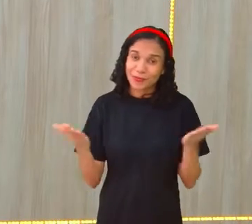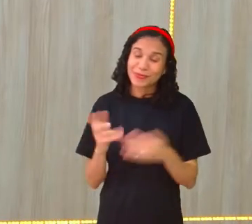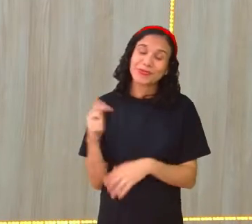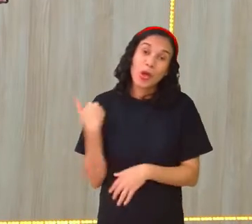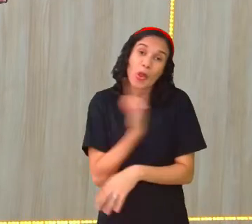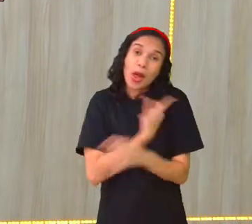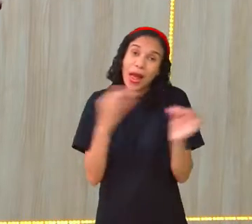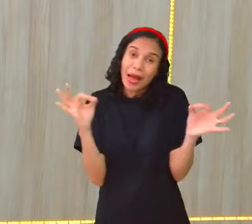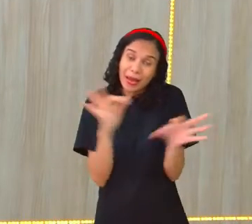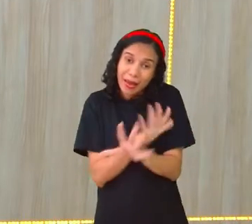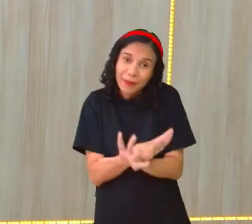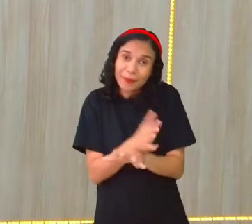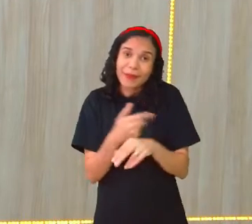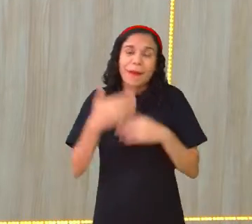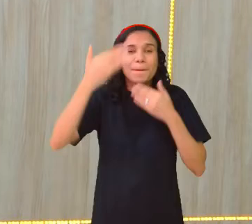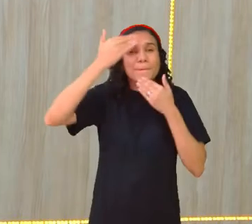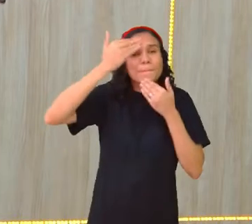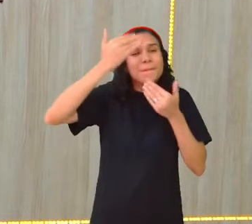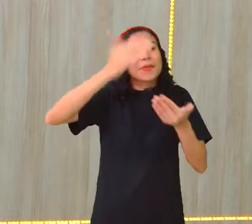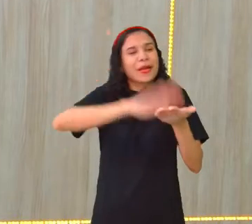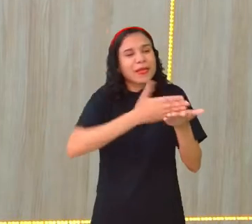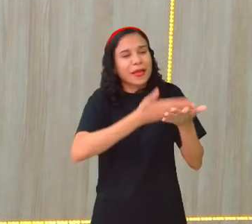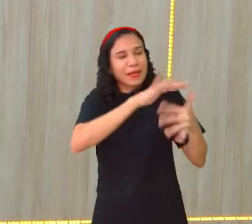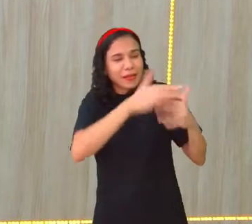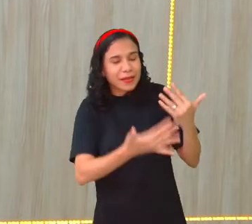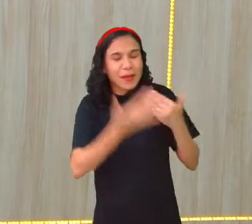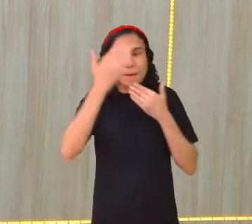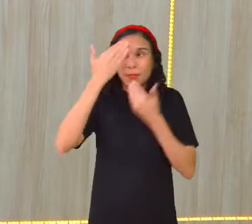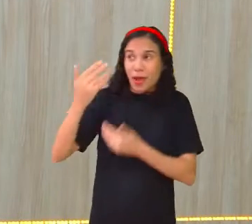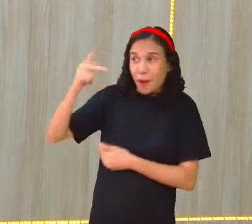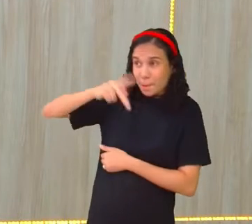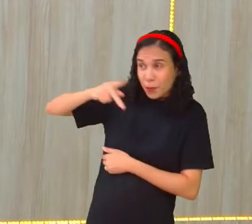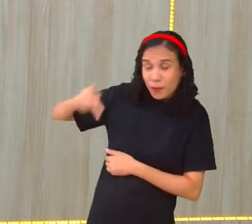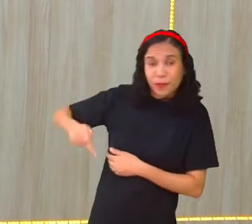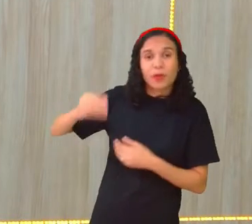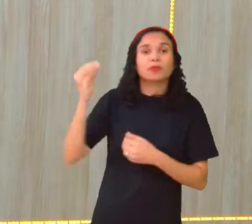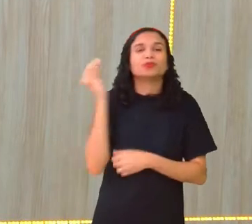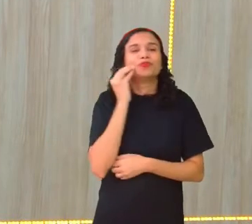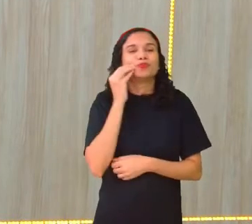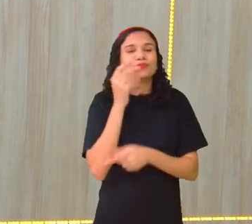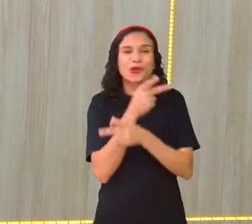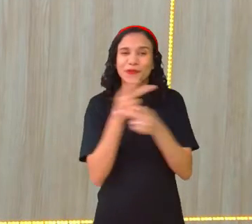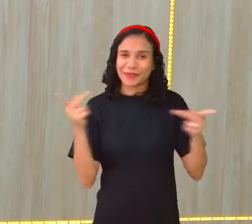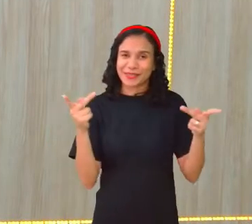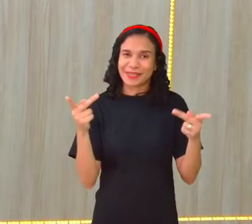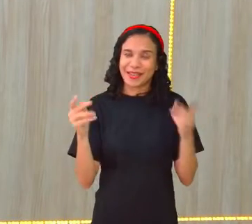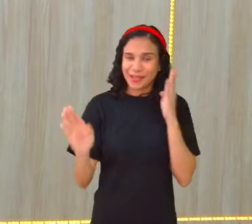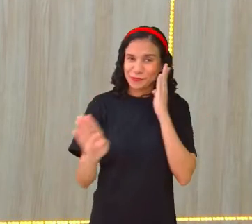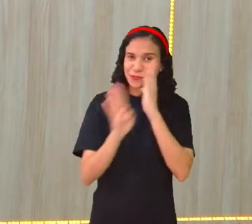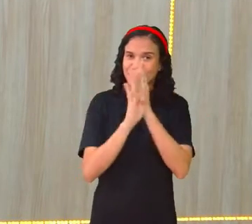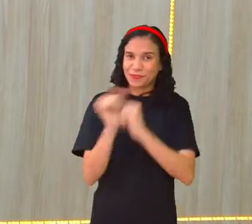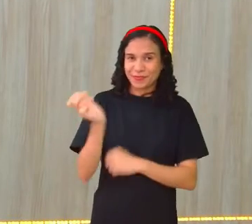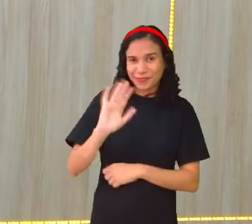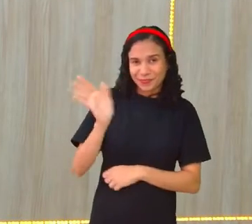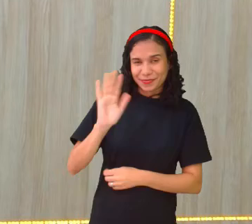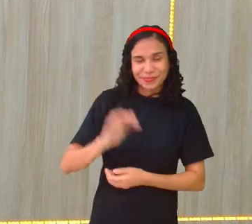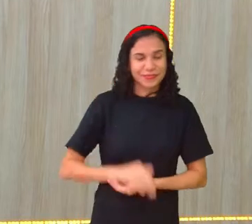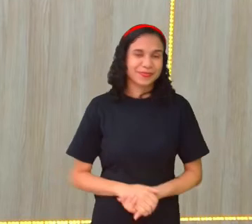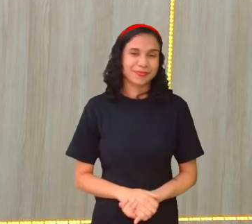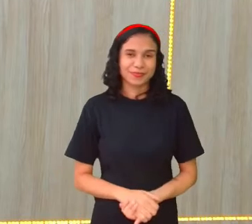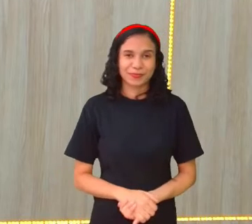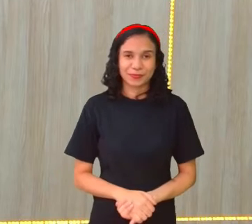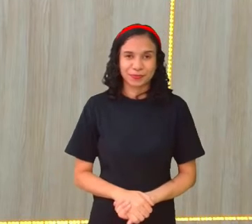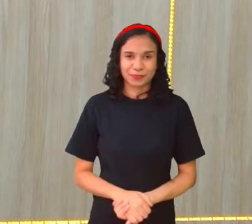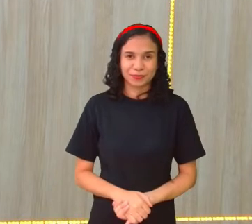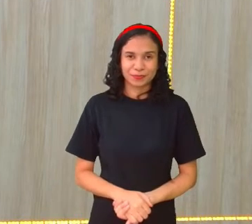gente vai ficando por aqui. Obrigada, Helena. Obrigada, professor Gilson. Um beijo para vocês e até a próxima aula. Tchau, tchau.